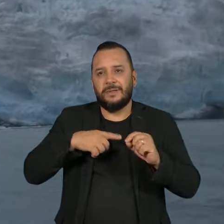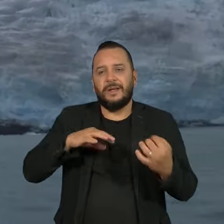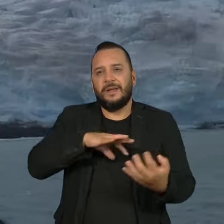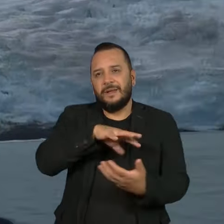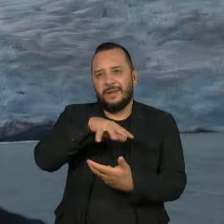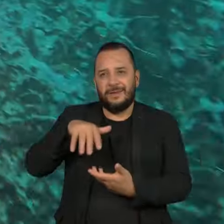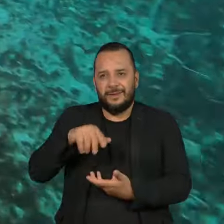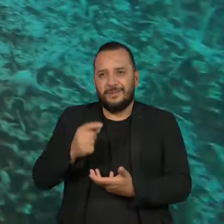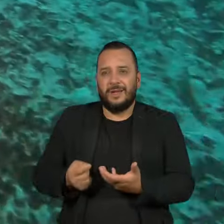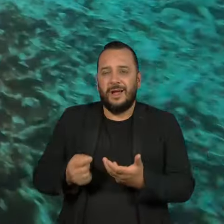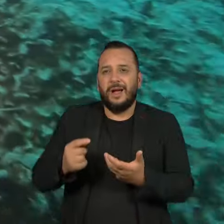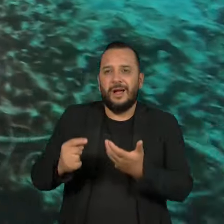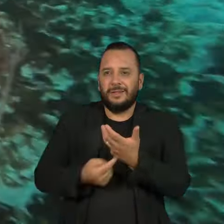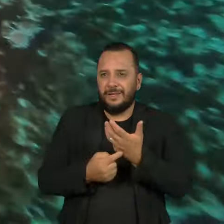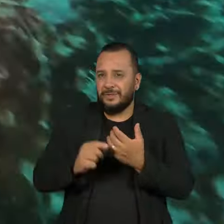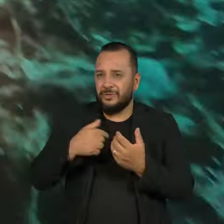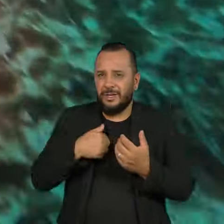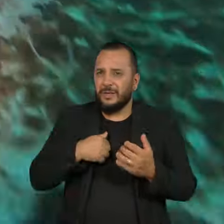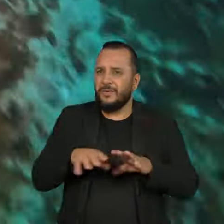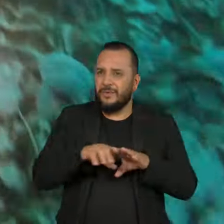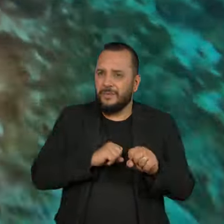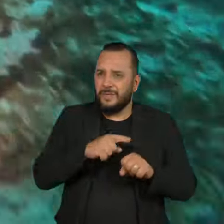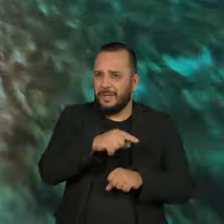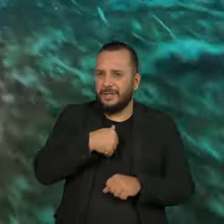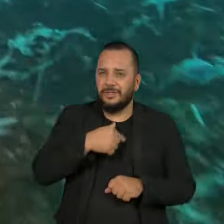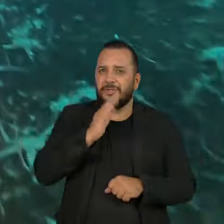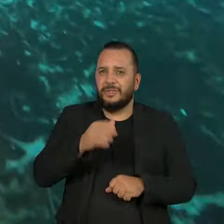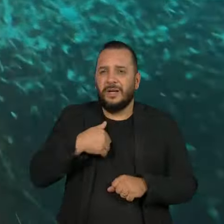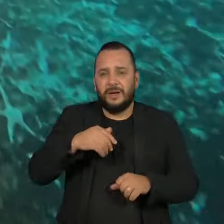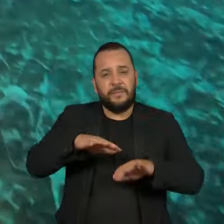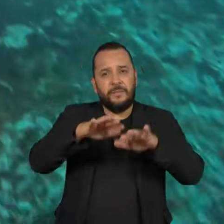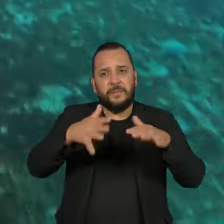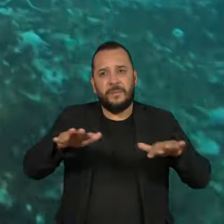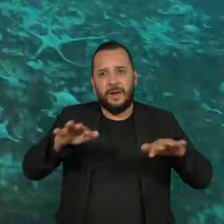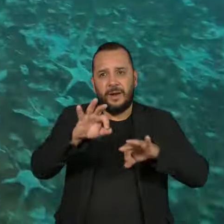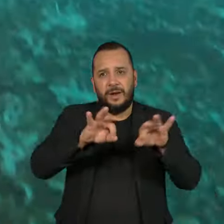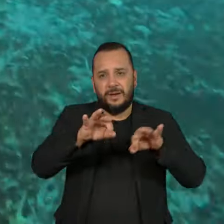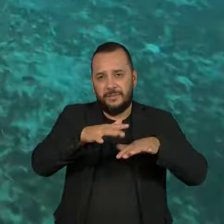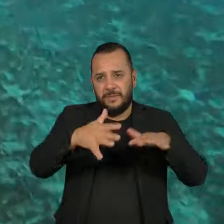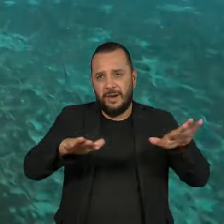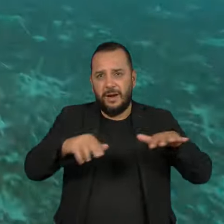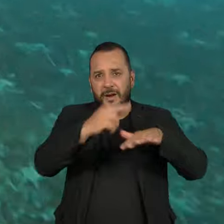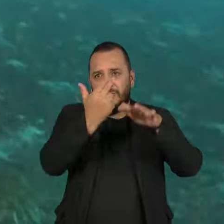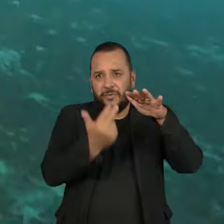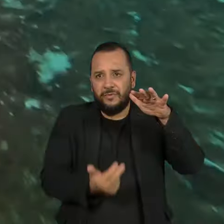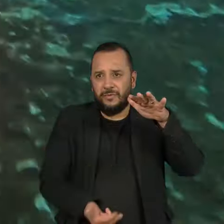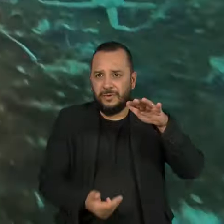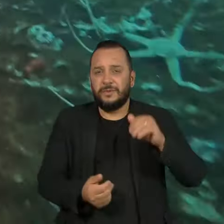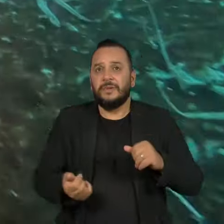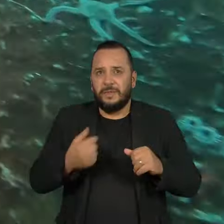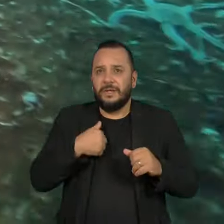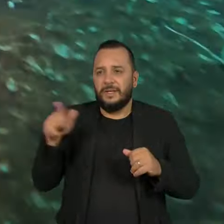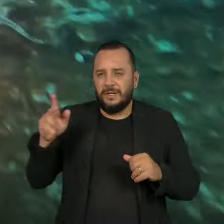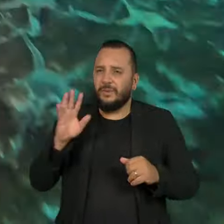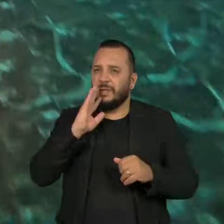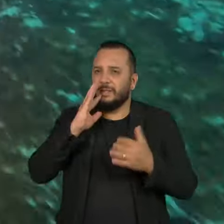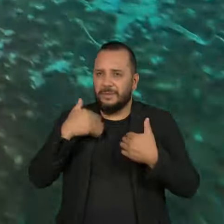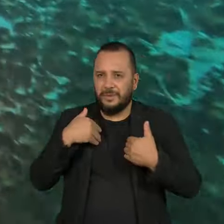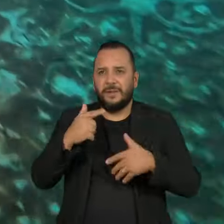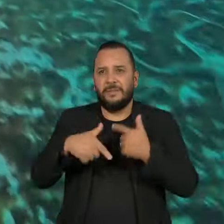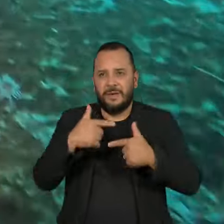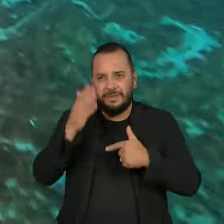estava um pouco cru, tinha acabado de sair da graduação, então eu trabalhei muito nesse projeto de mar profundo, até que eu pedi pro meu professor, falei, eu queria entrar no projeto Bicu. Ele conheceu meu trabalho, sabia que eu trabalhava